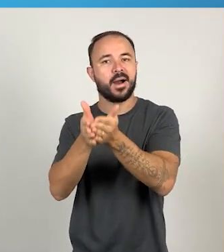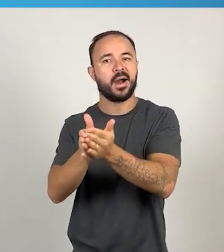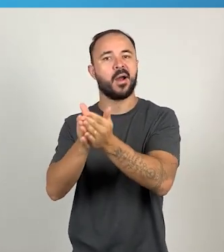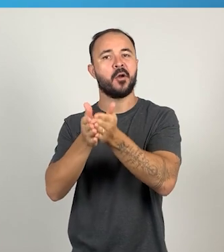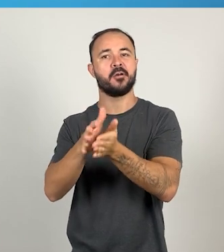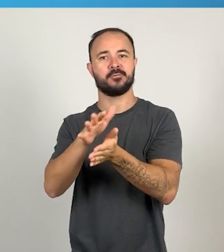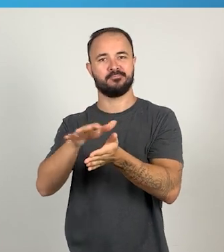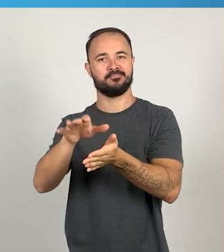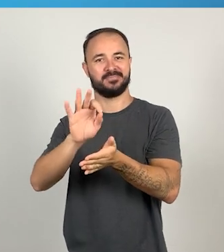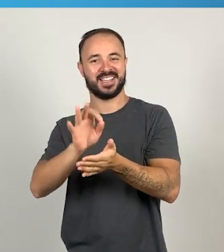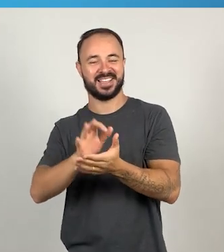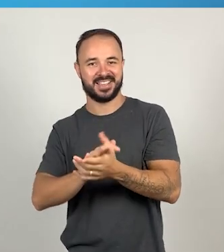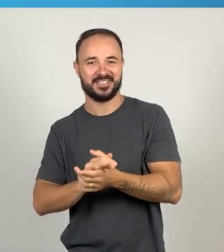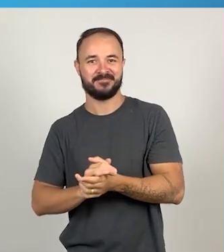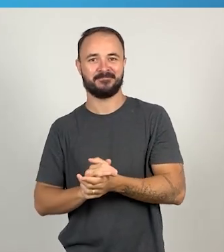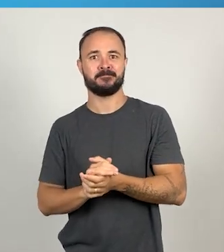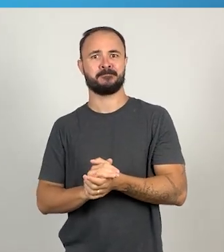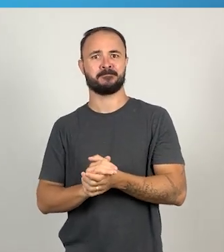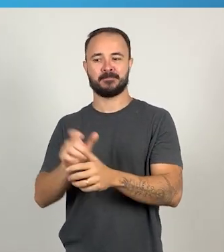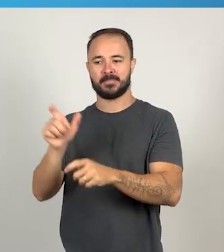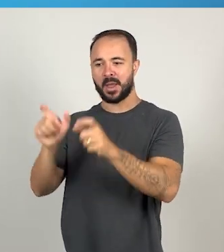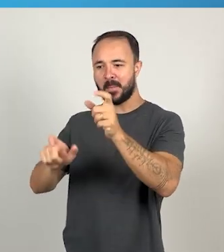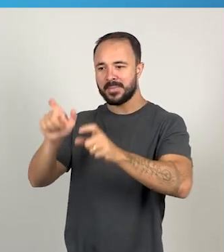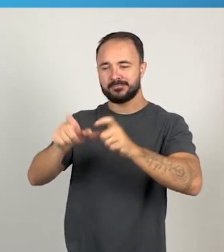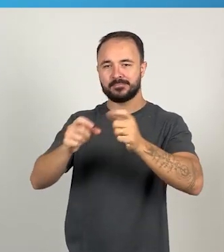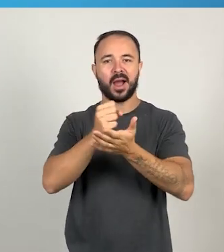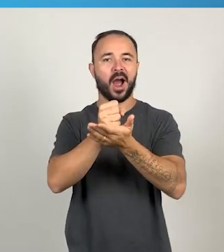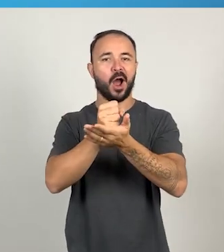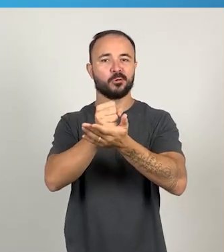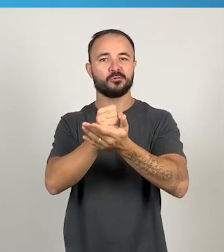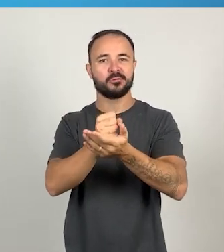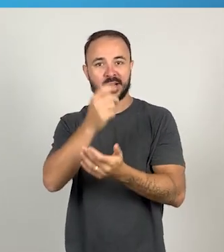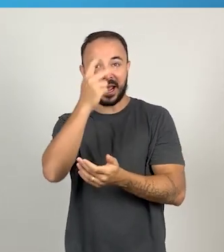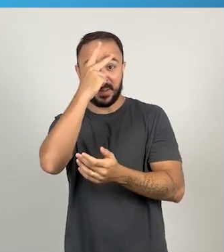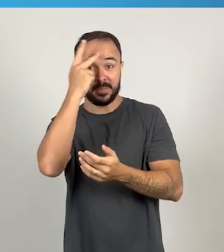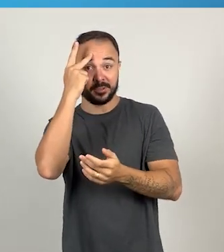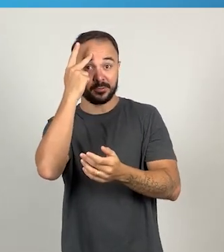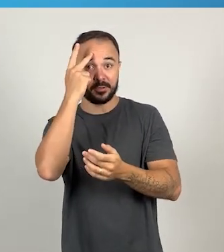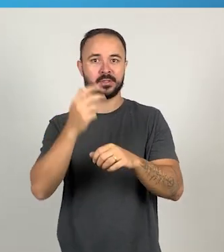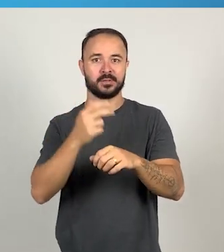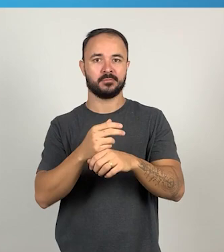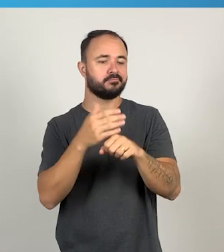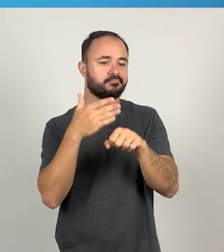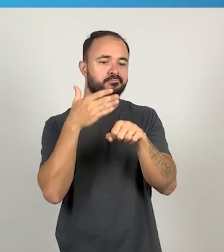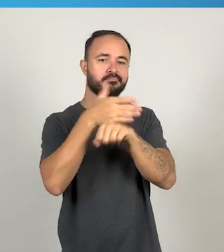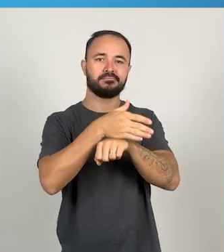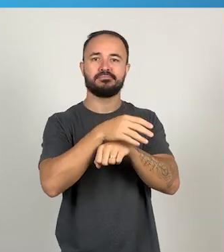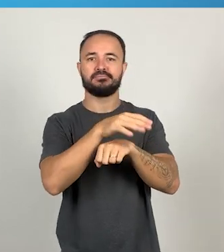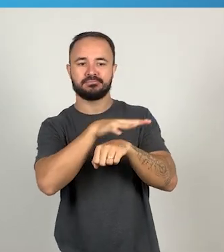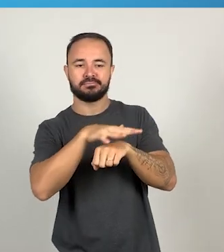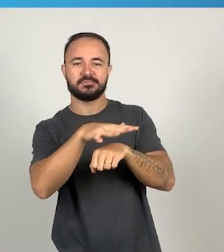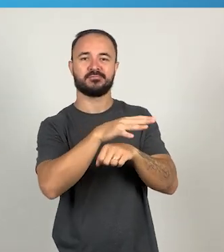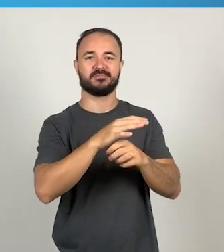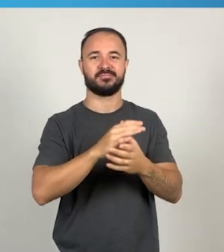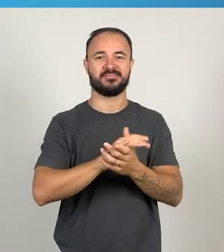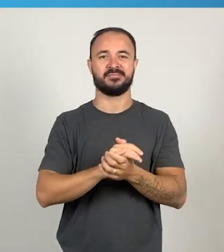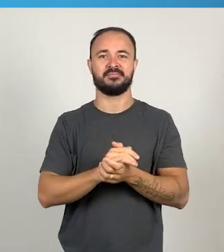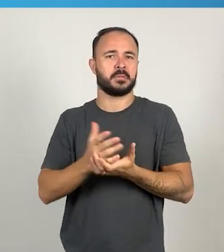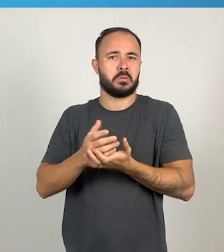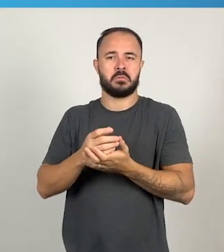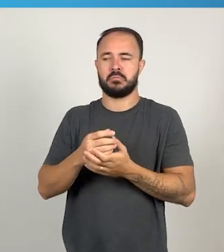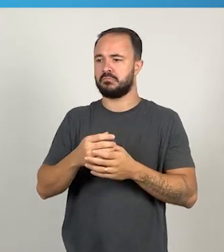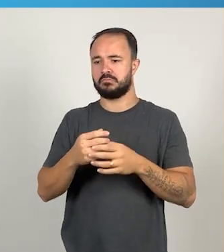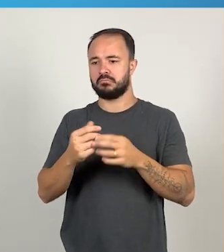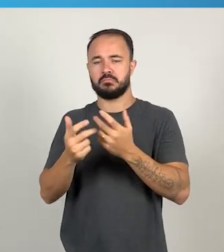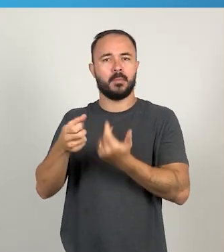pessoal ajudando a comitiva a desembarcar os caixotes, né, os baús com seus pertences. E aí nós